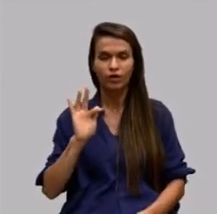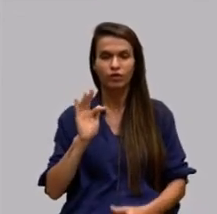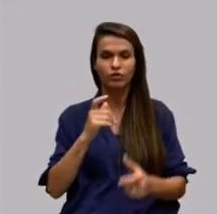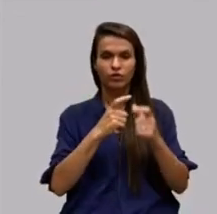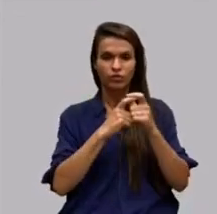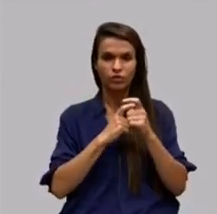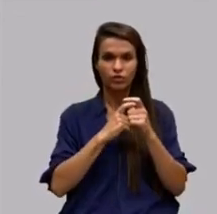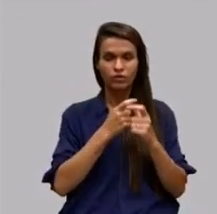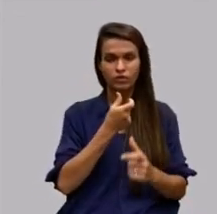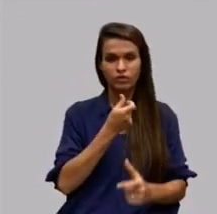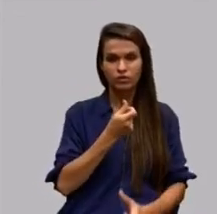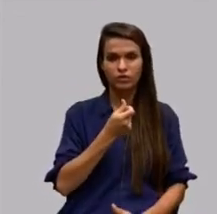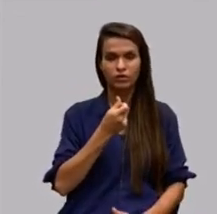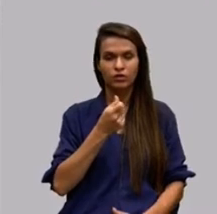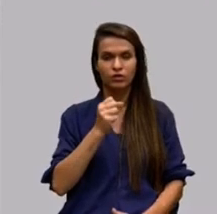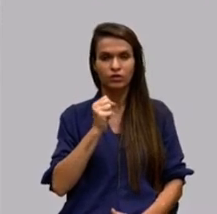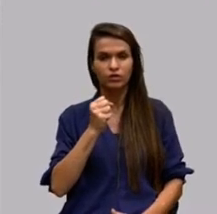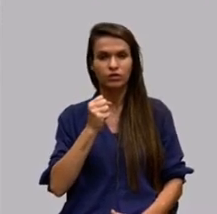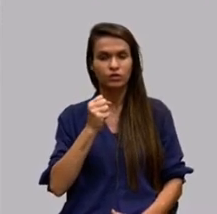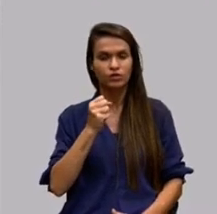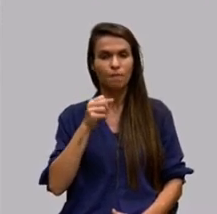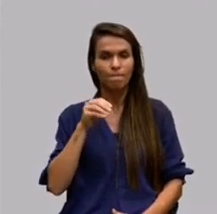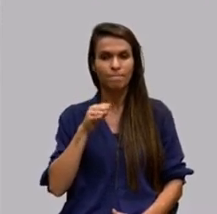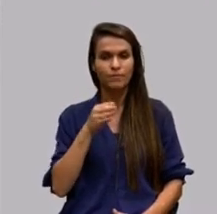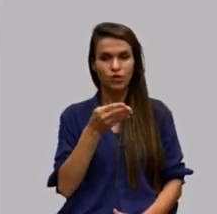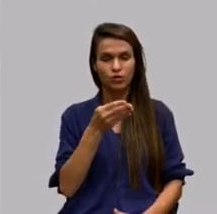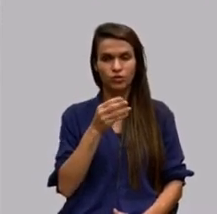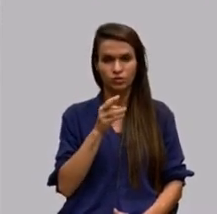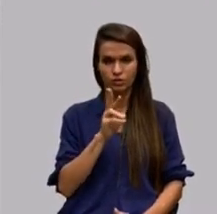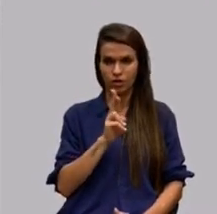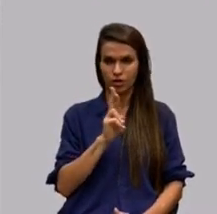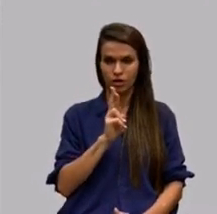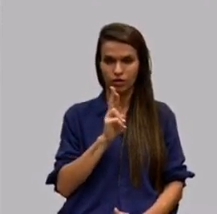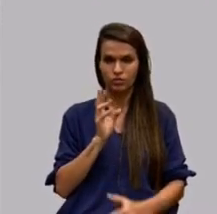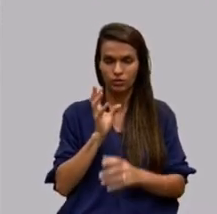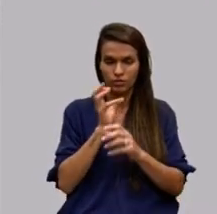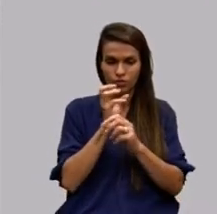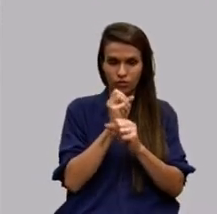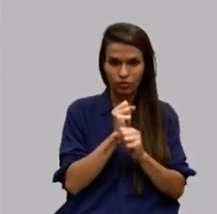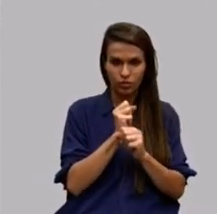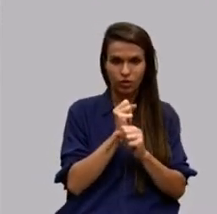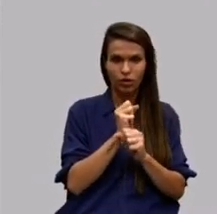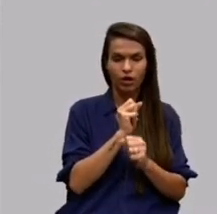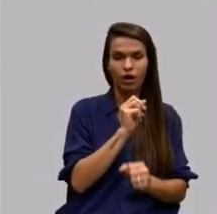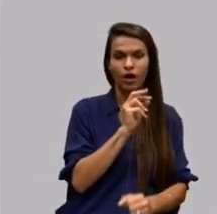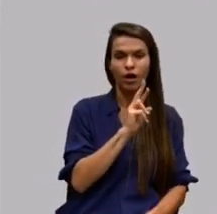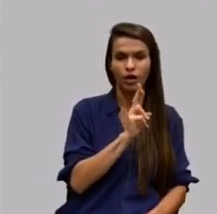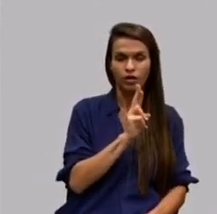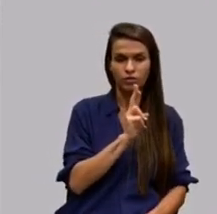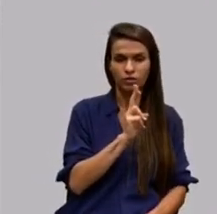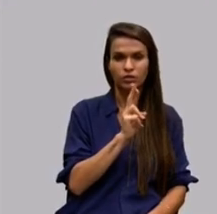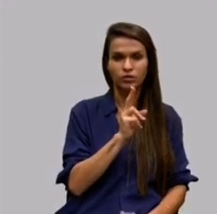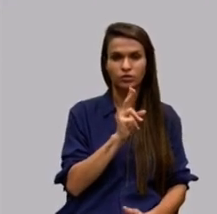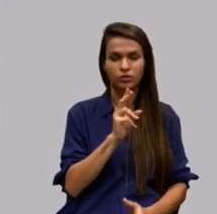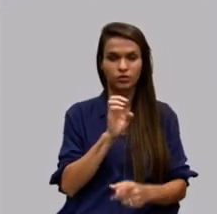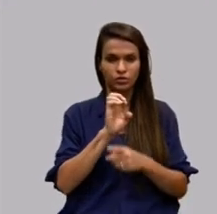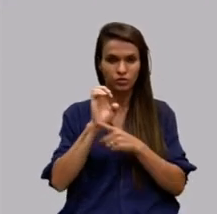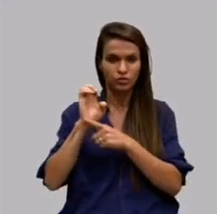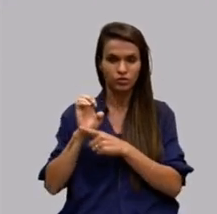687 bilhões de reais. Se somarmos a receita corrente líquida desses estados, ela soma